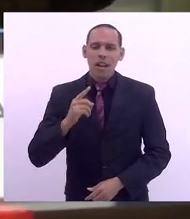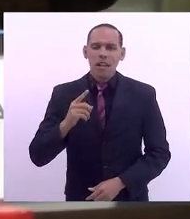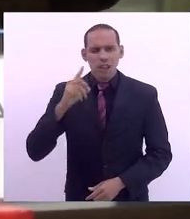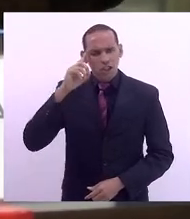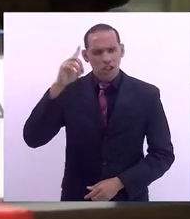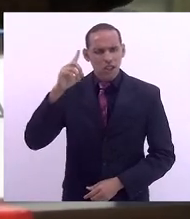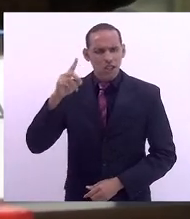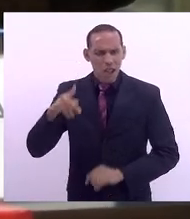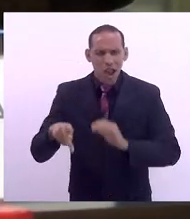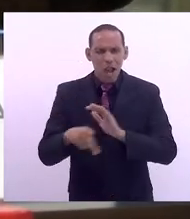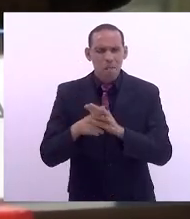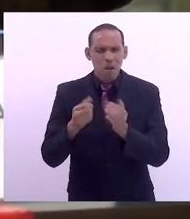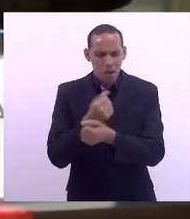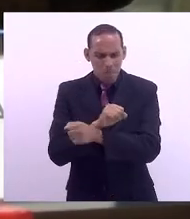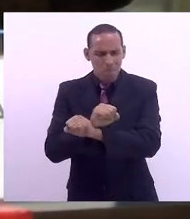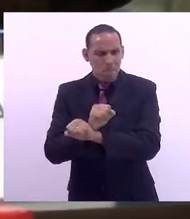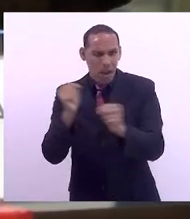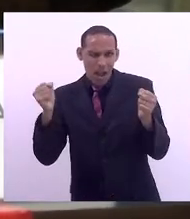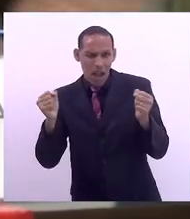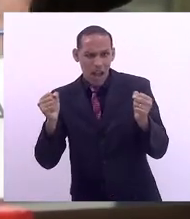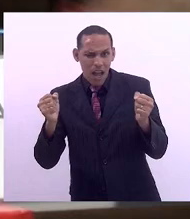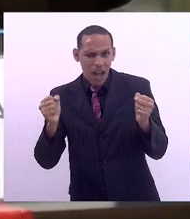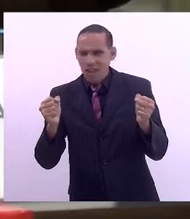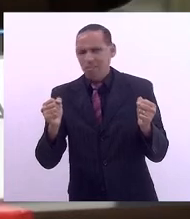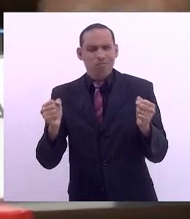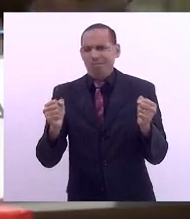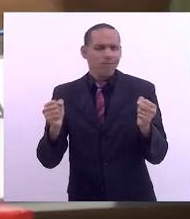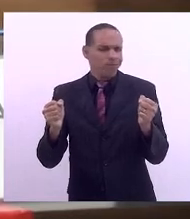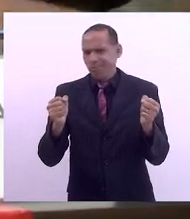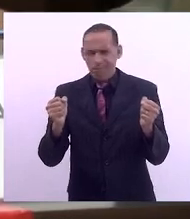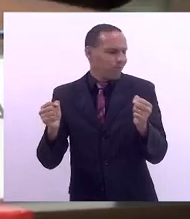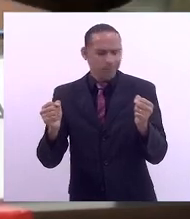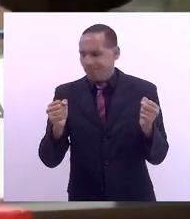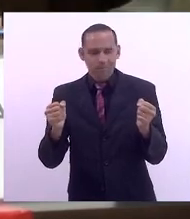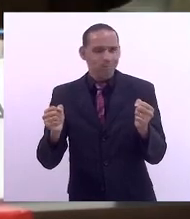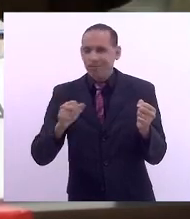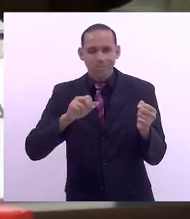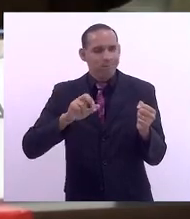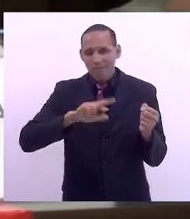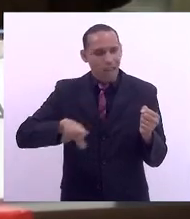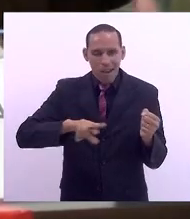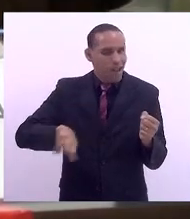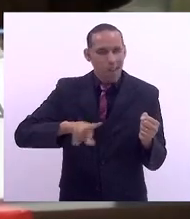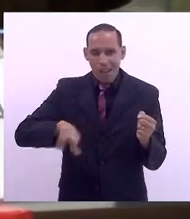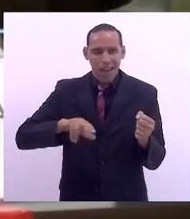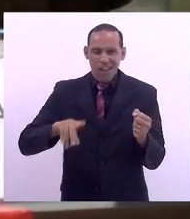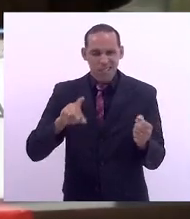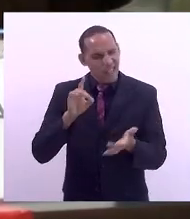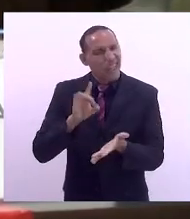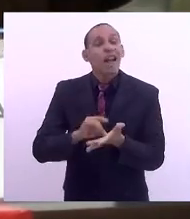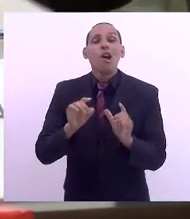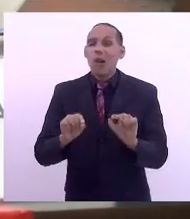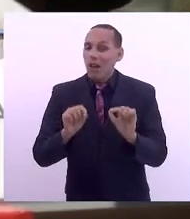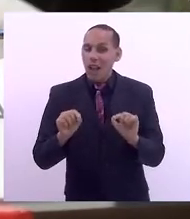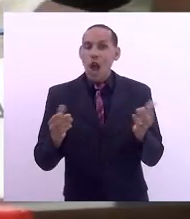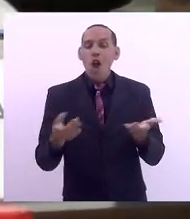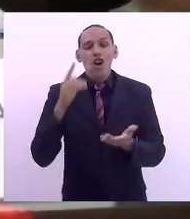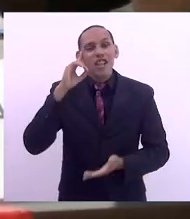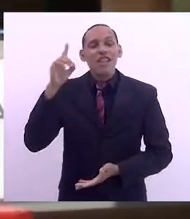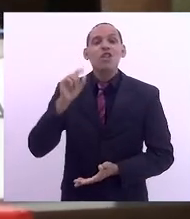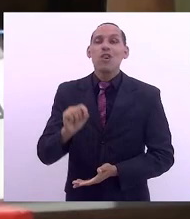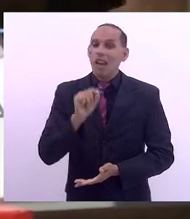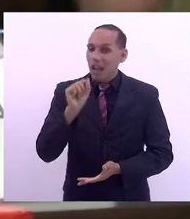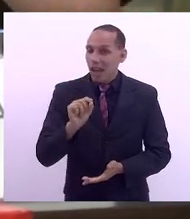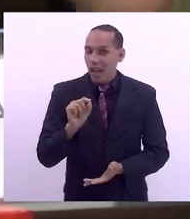da abolição, vamos parar com isso. Vamos começar, vamos dar nome aos bois, de verdade. Hoje é